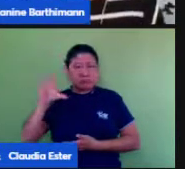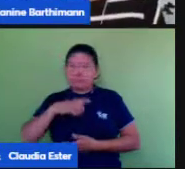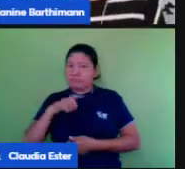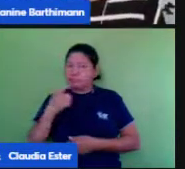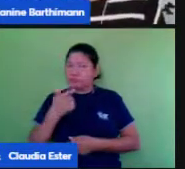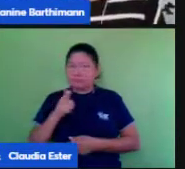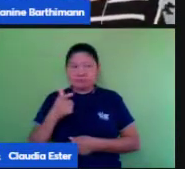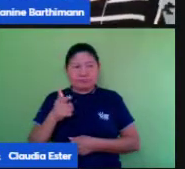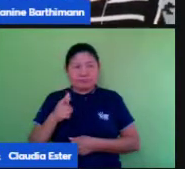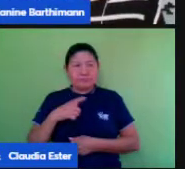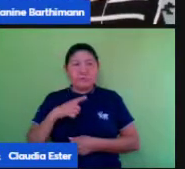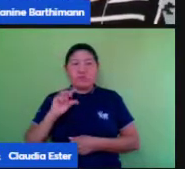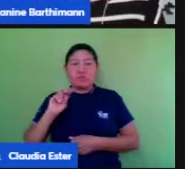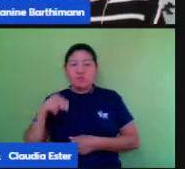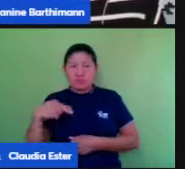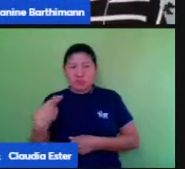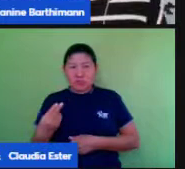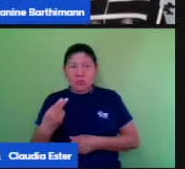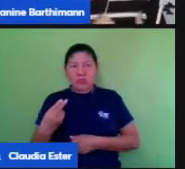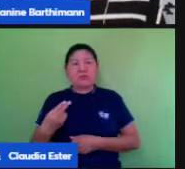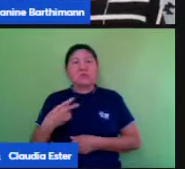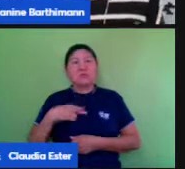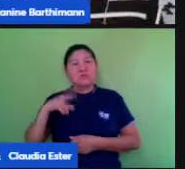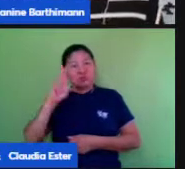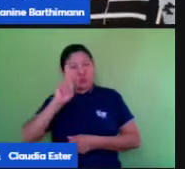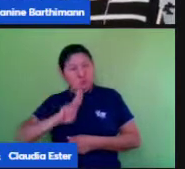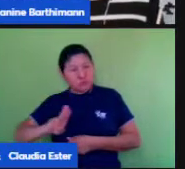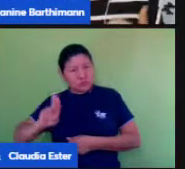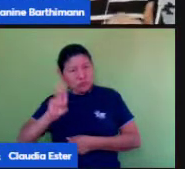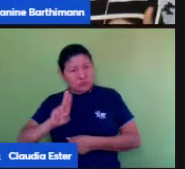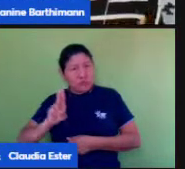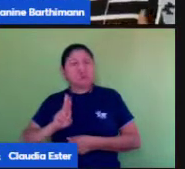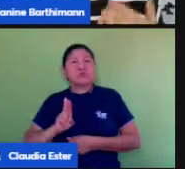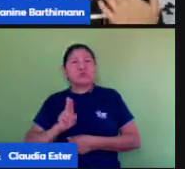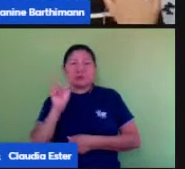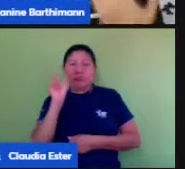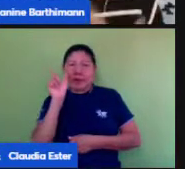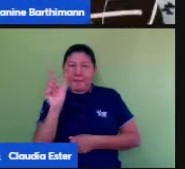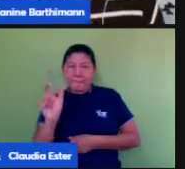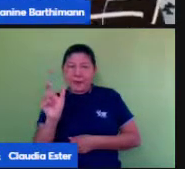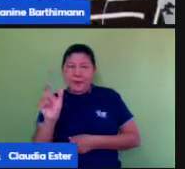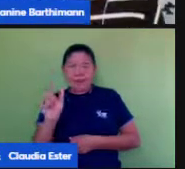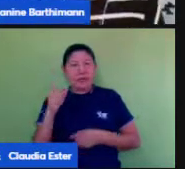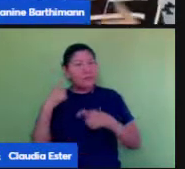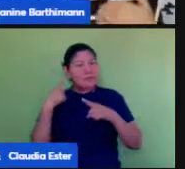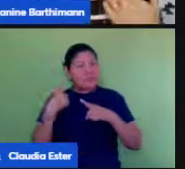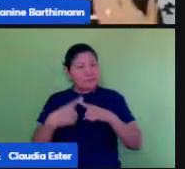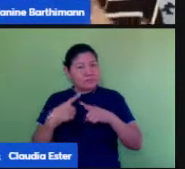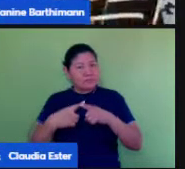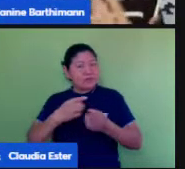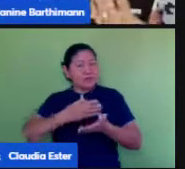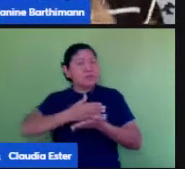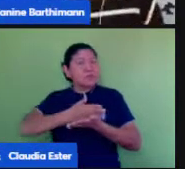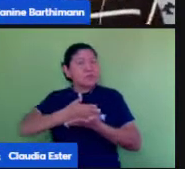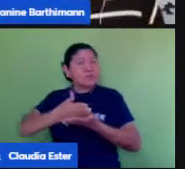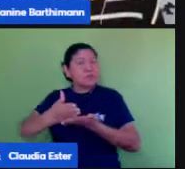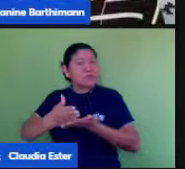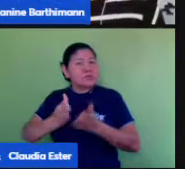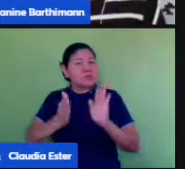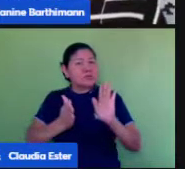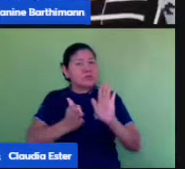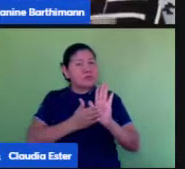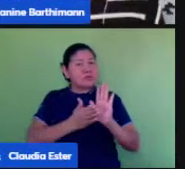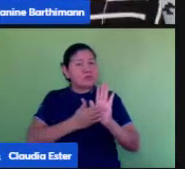tratando como uma modalidade de ensino, partindo da lógica de que ela está desenvolvendo uma proposta